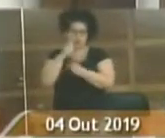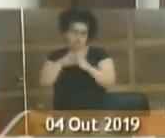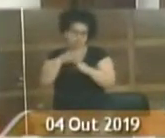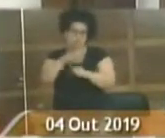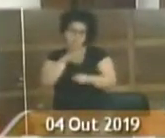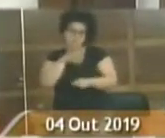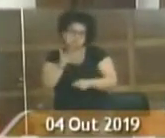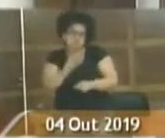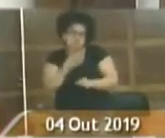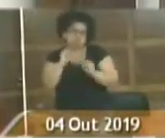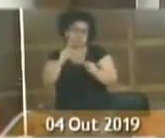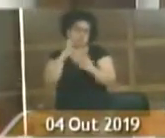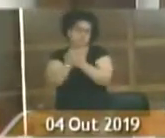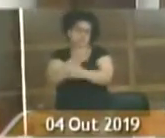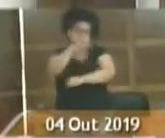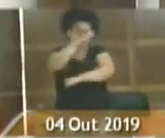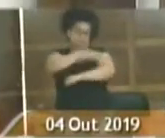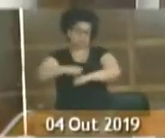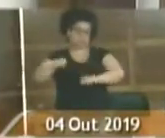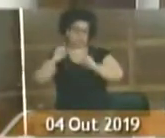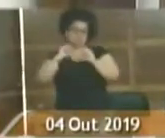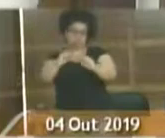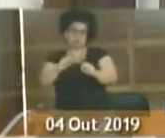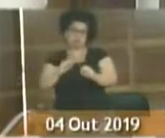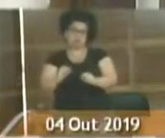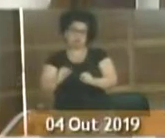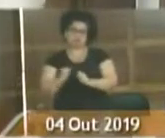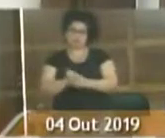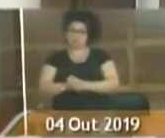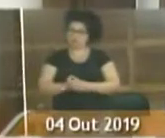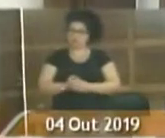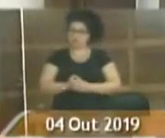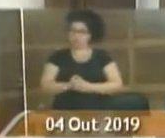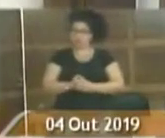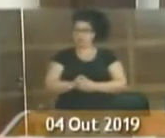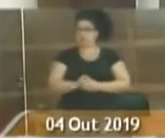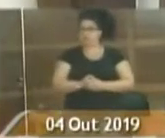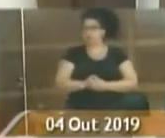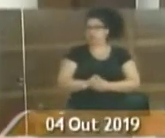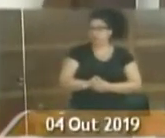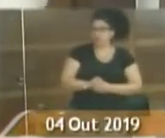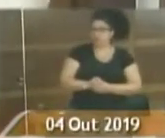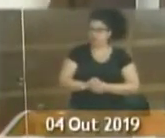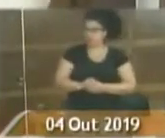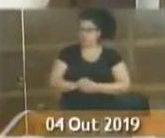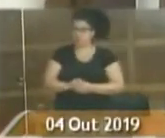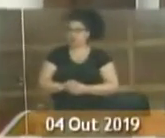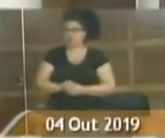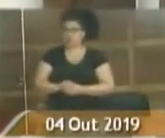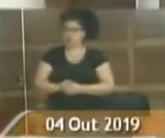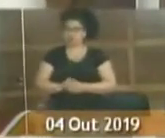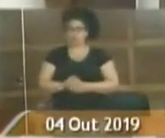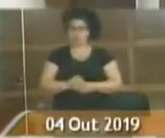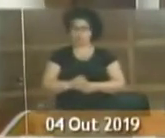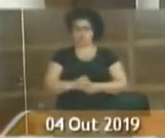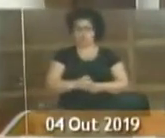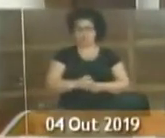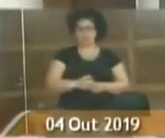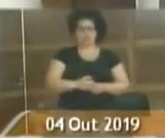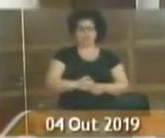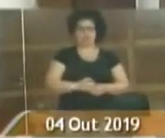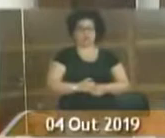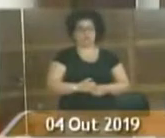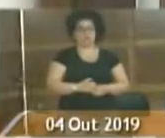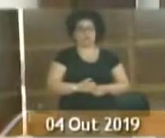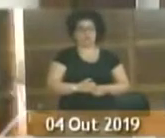não conhece você. Então, ele pode te estranhar, pode te arranhar, você pode se machucar. Mas hoje existe,